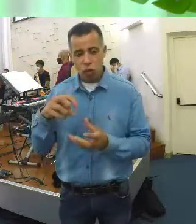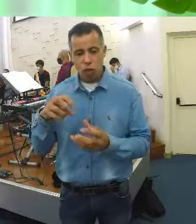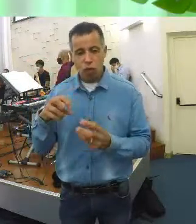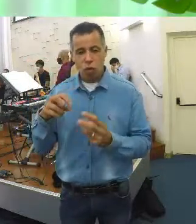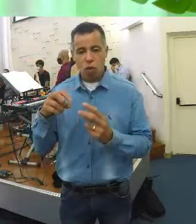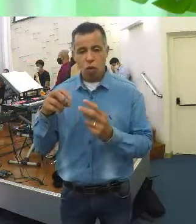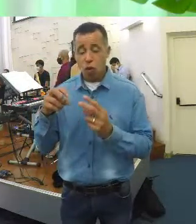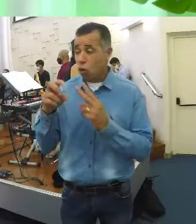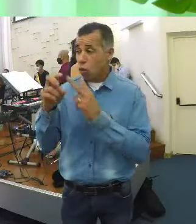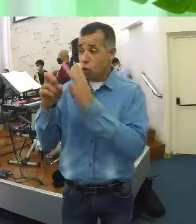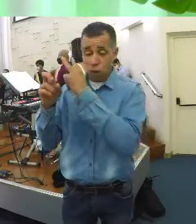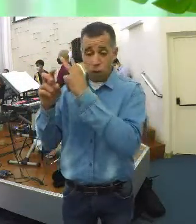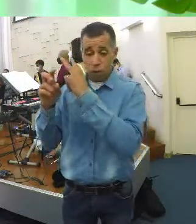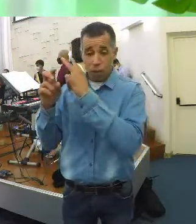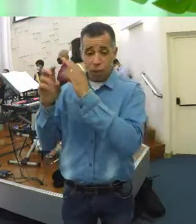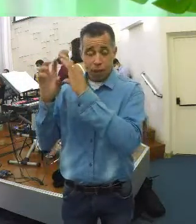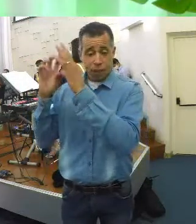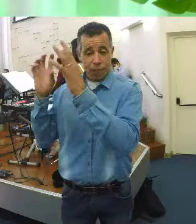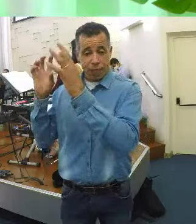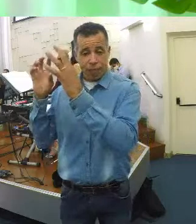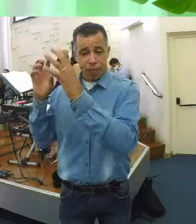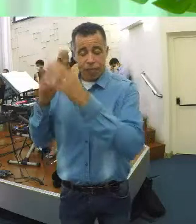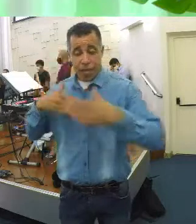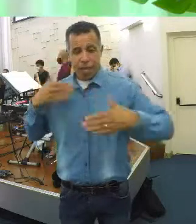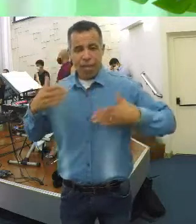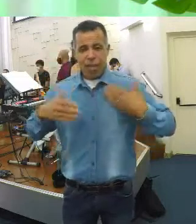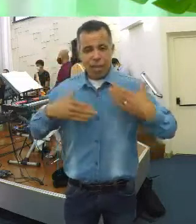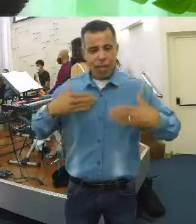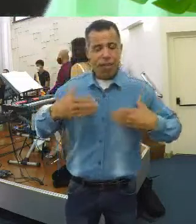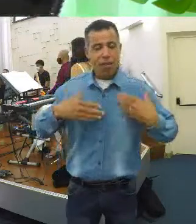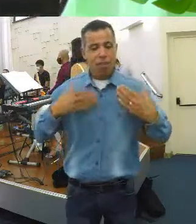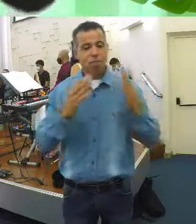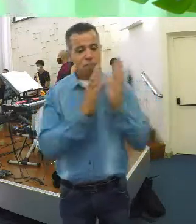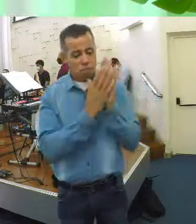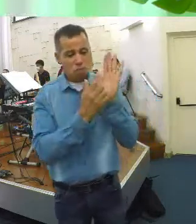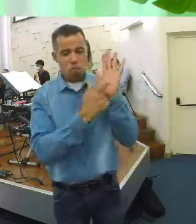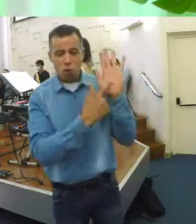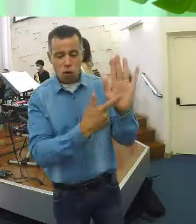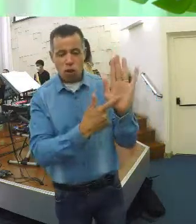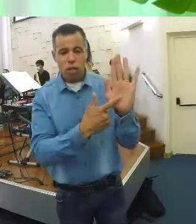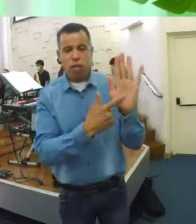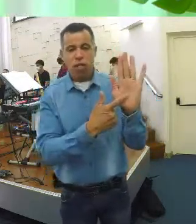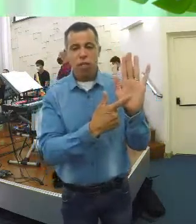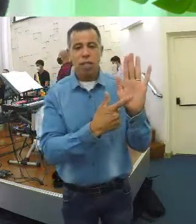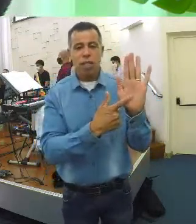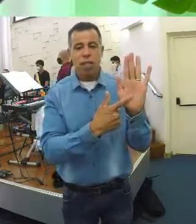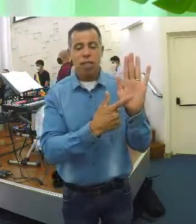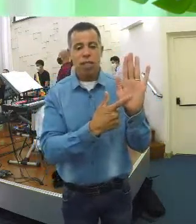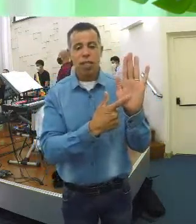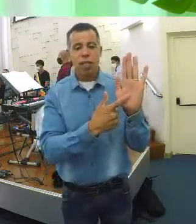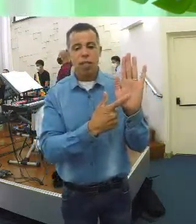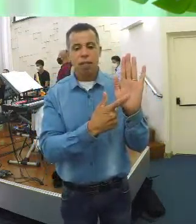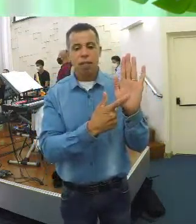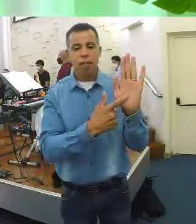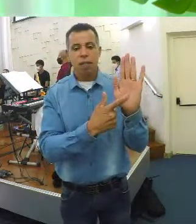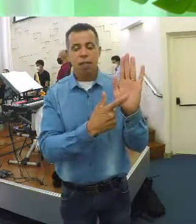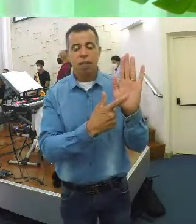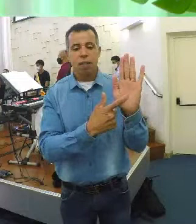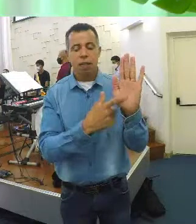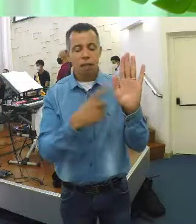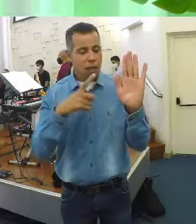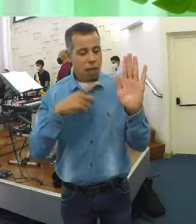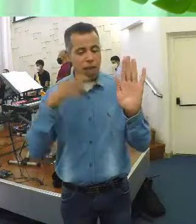do Senhor. A alegria do Espírito identifica o cristão. Recebeu o Espírito, frutifica a